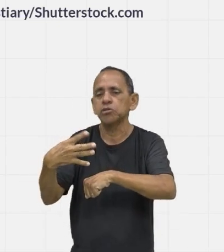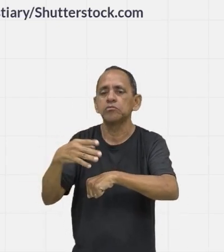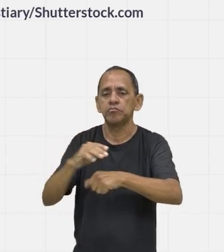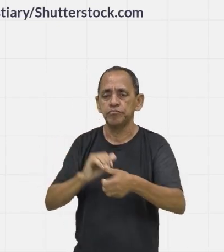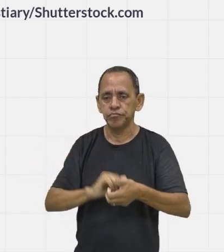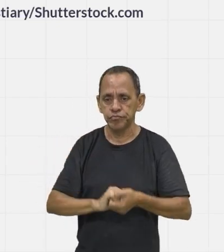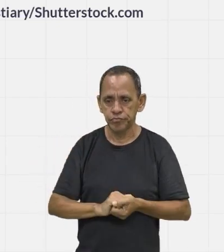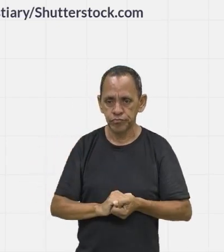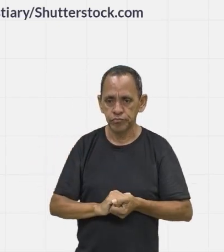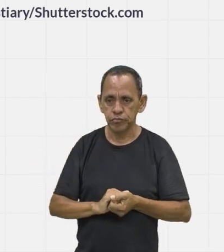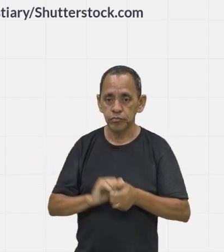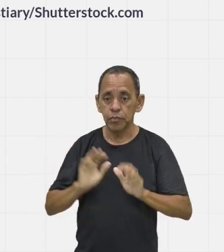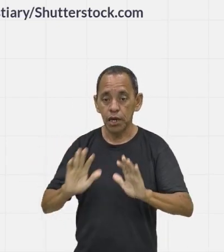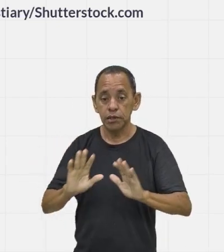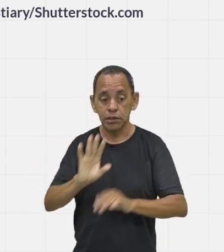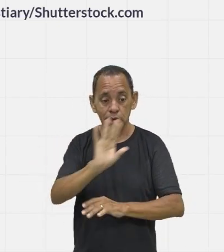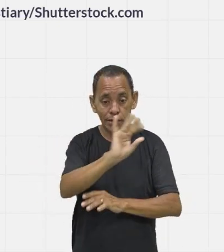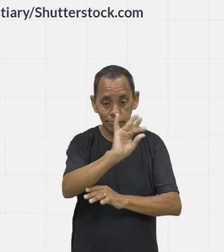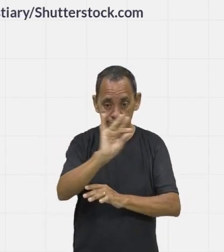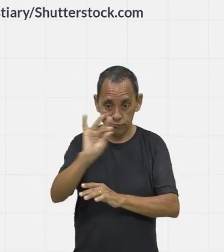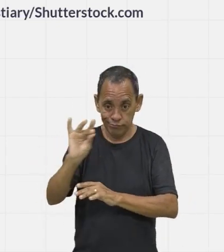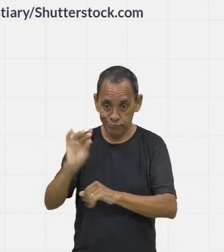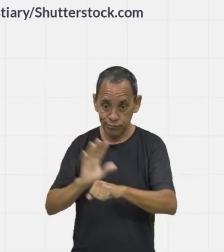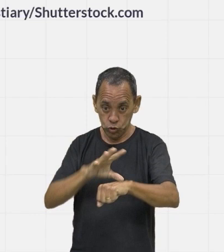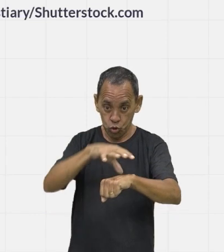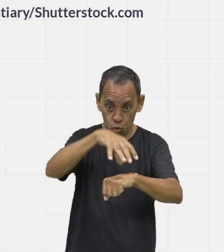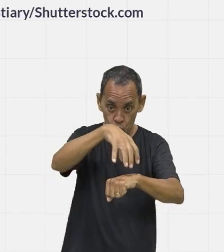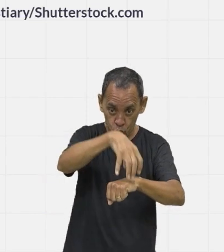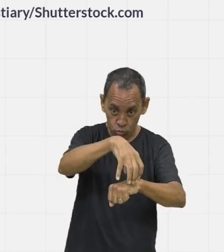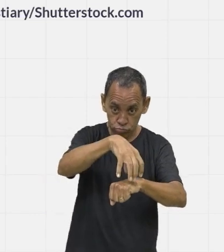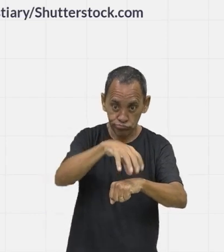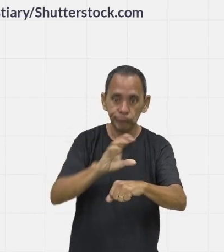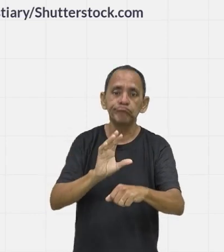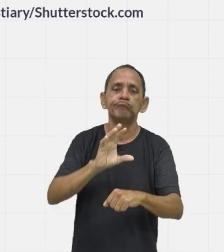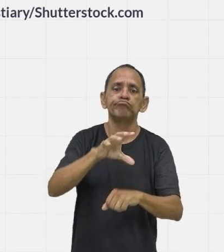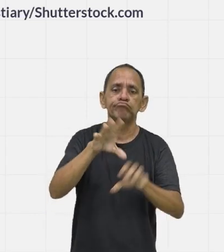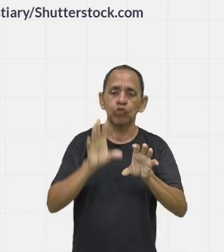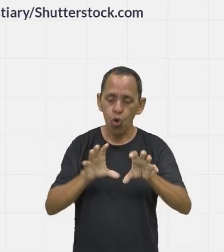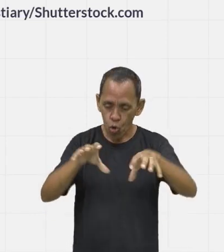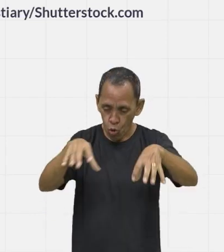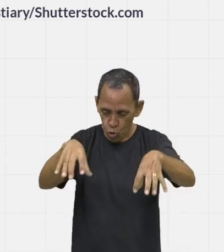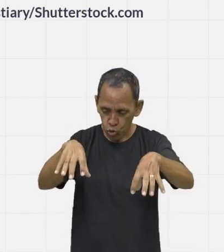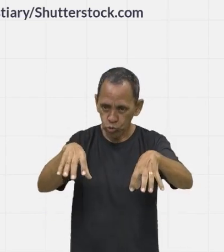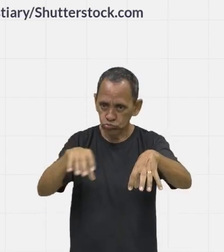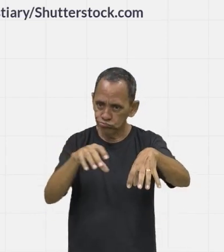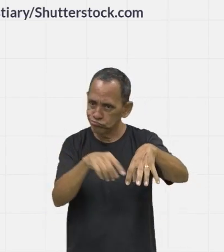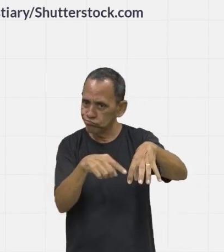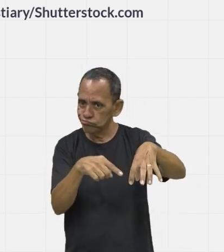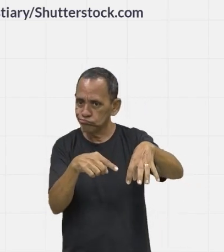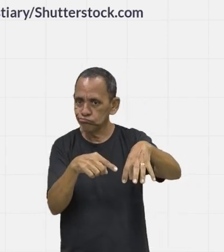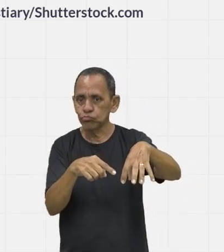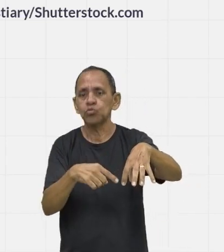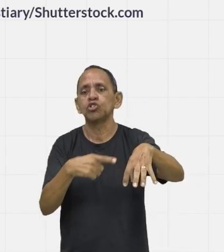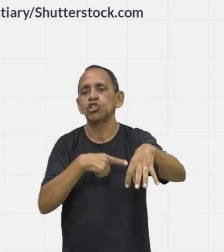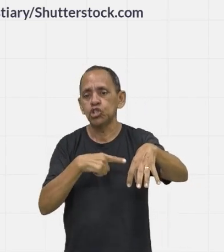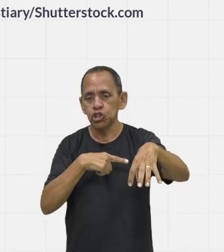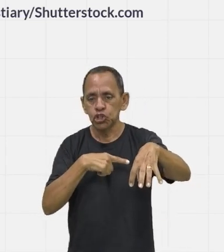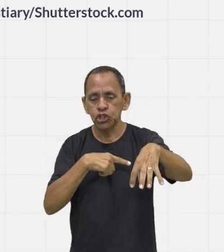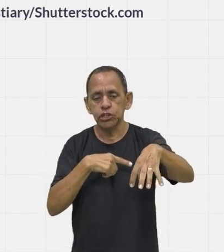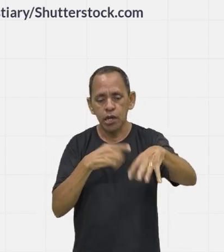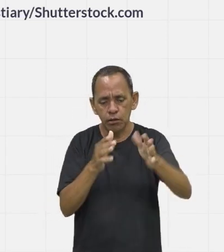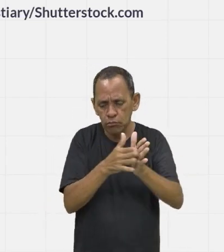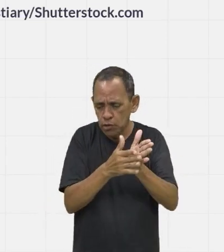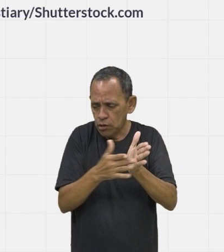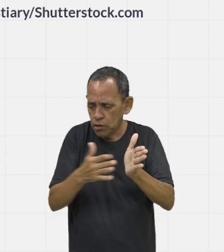máximo. E cada unidade de estudo corresponde a um percentual do conteúdo ministrado durante o percurso